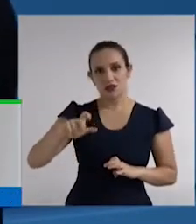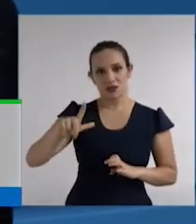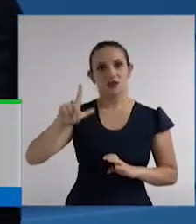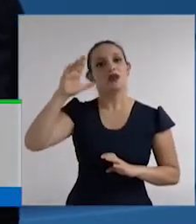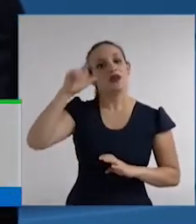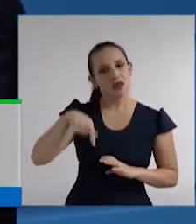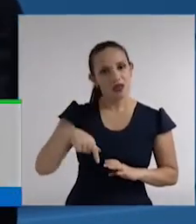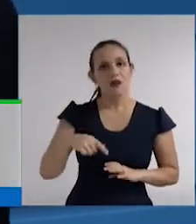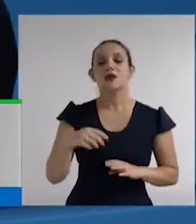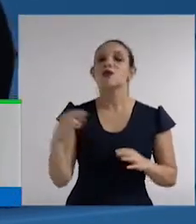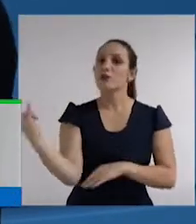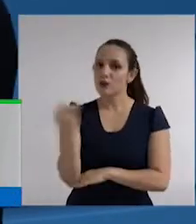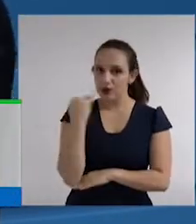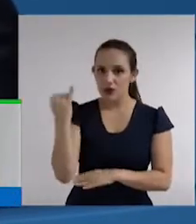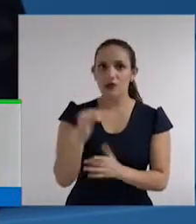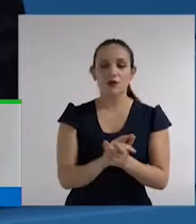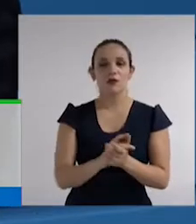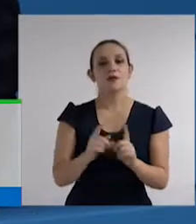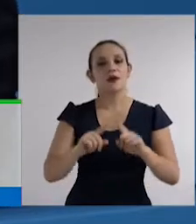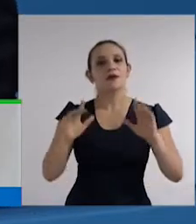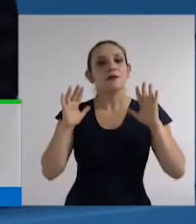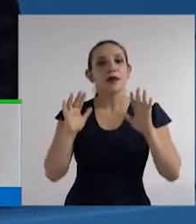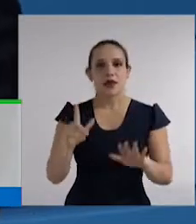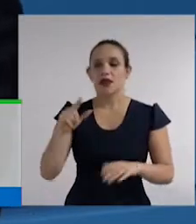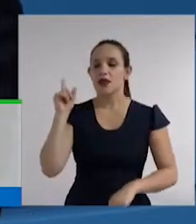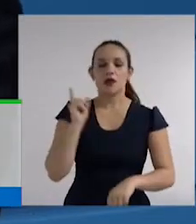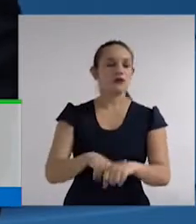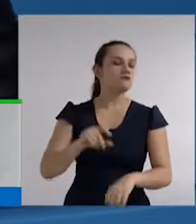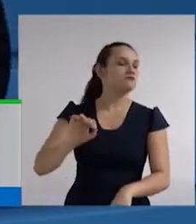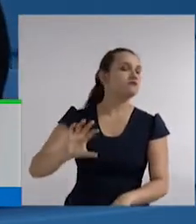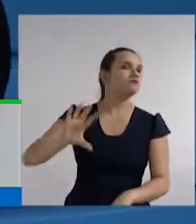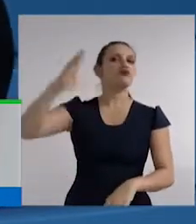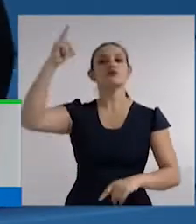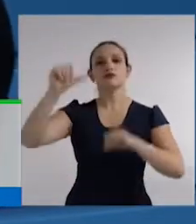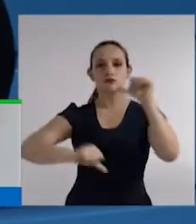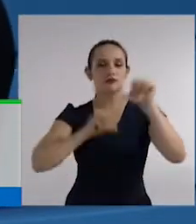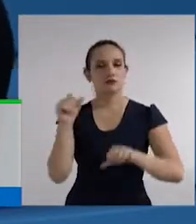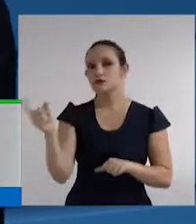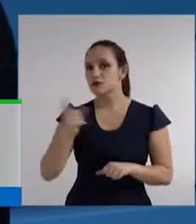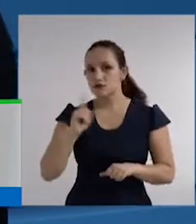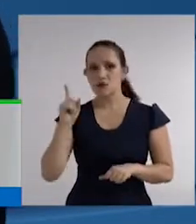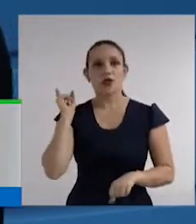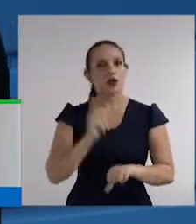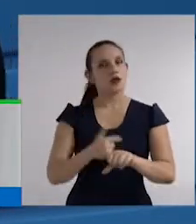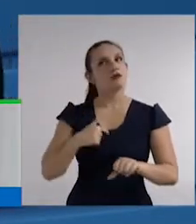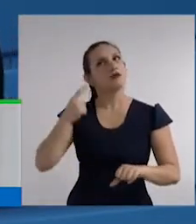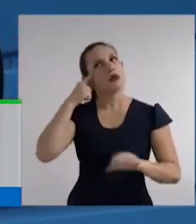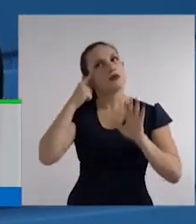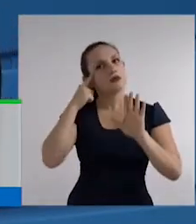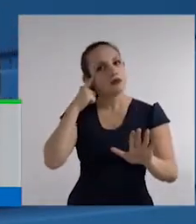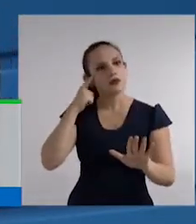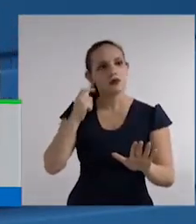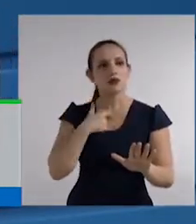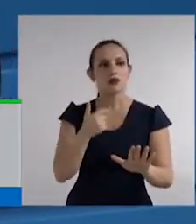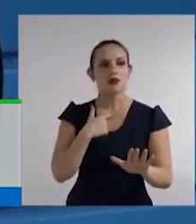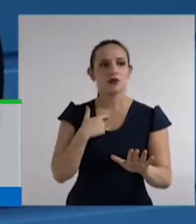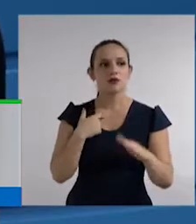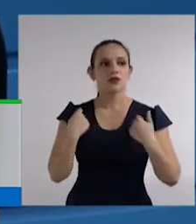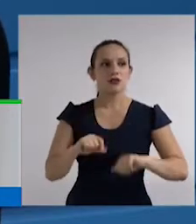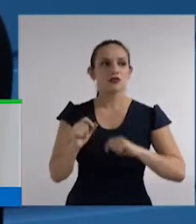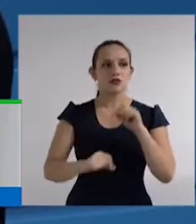é salutar. Agora, isso não ocorre da noite para o dia. Quando nós fazemos essa análise, nós temos que rejeitar os